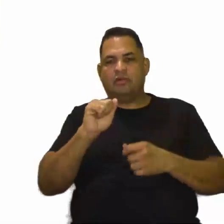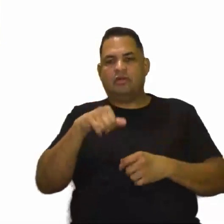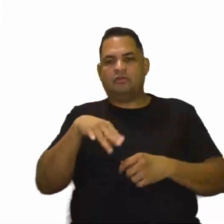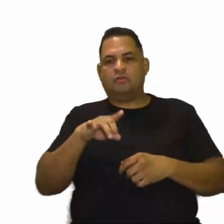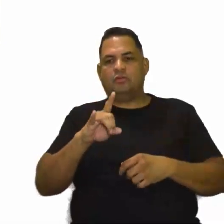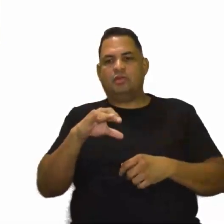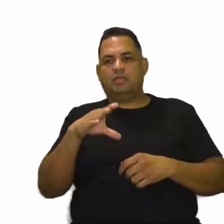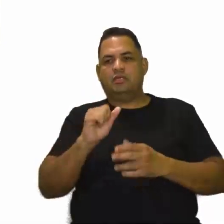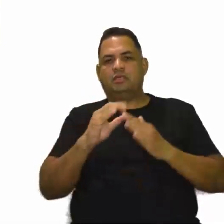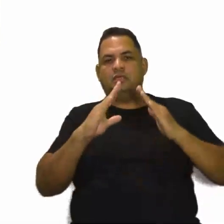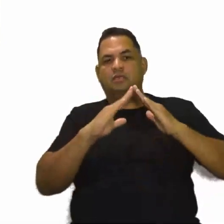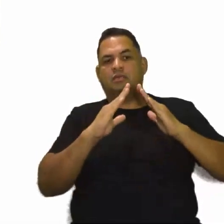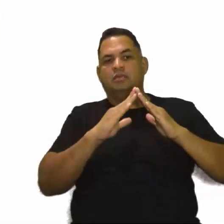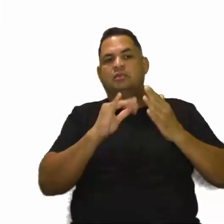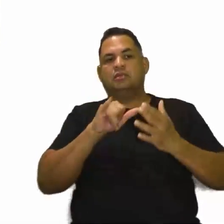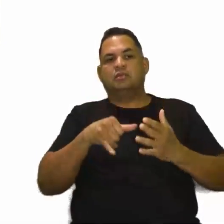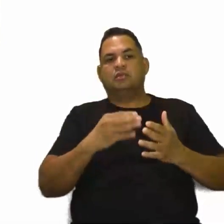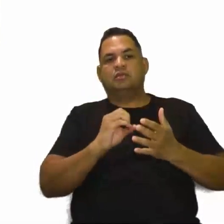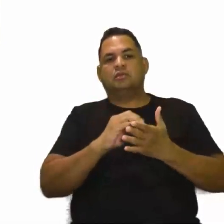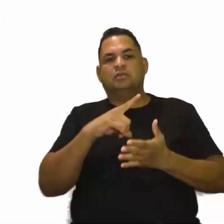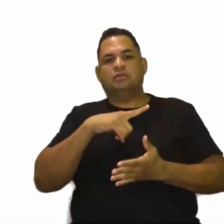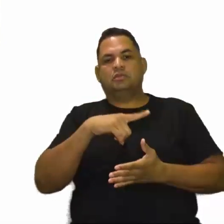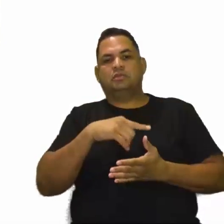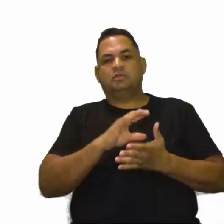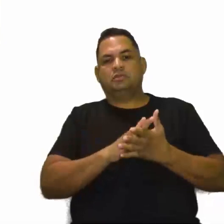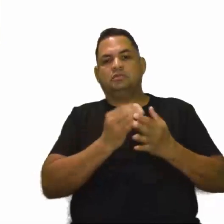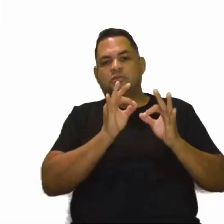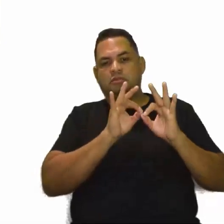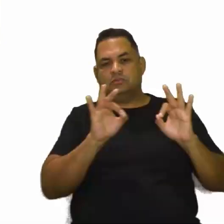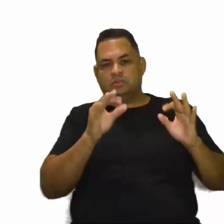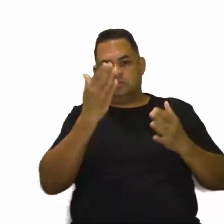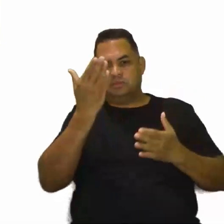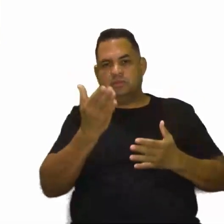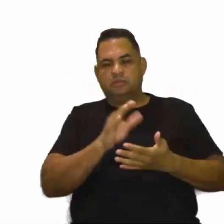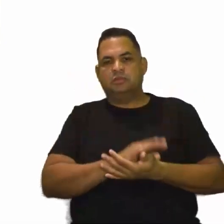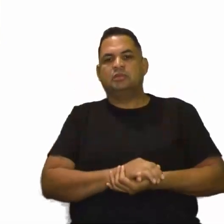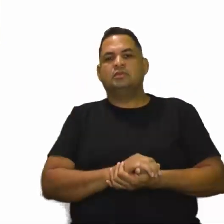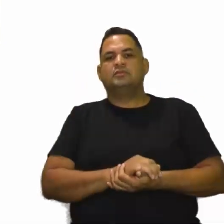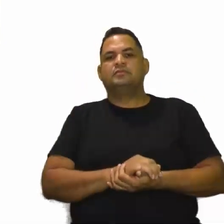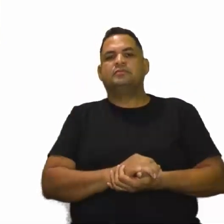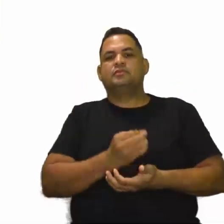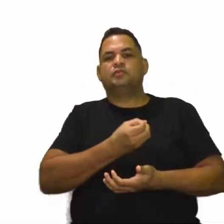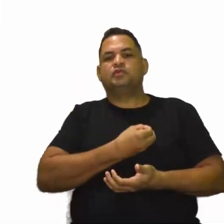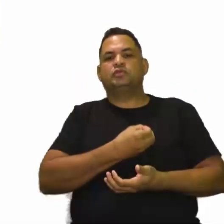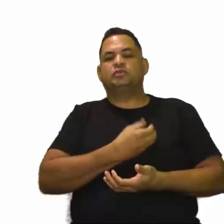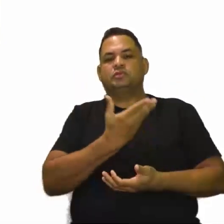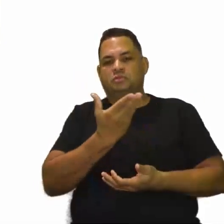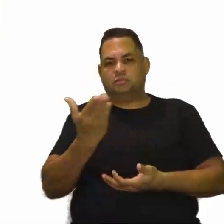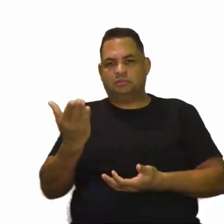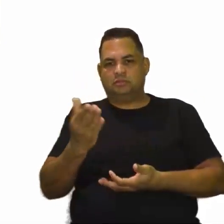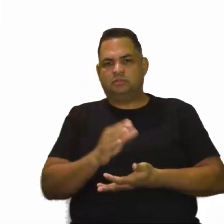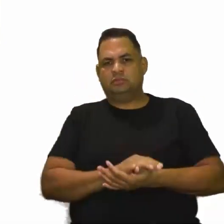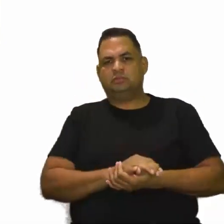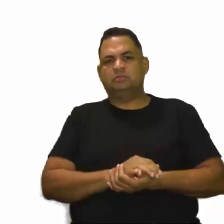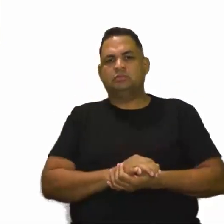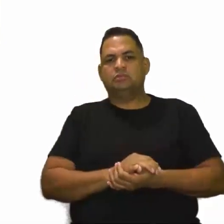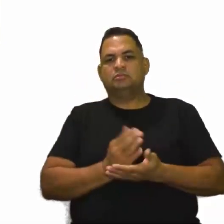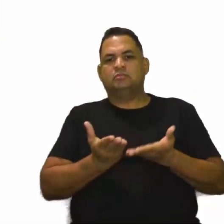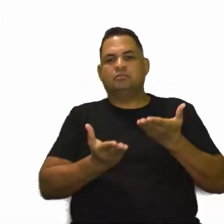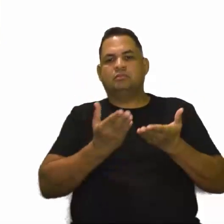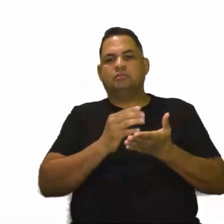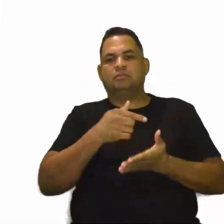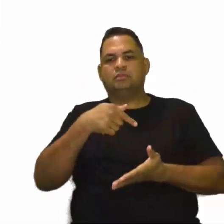na escola, João obteve as seguintes medidas. Então, a medida de João, peso